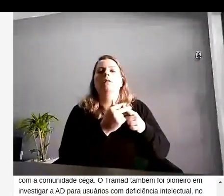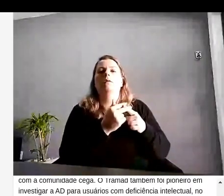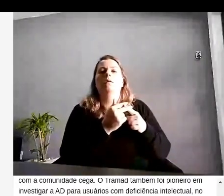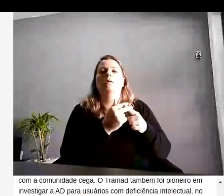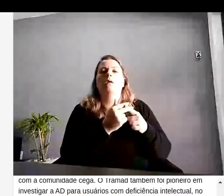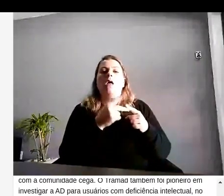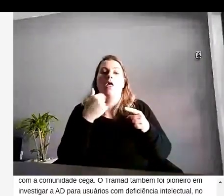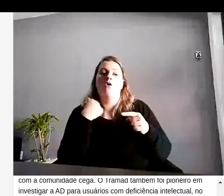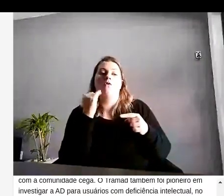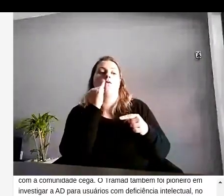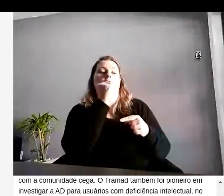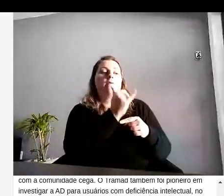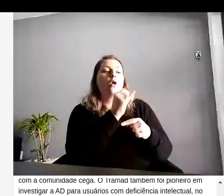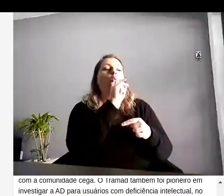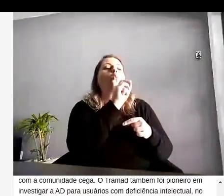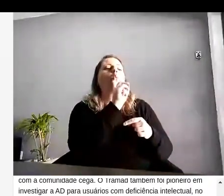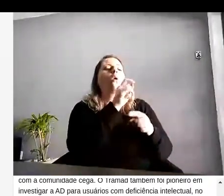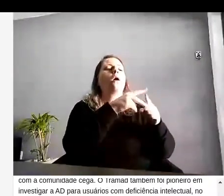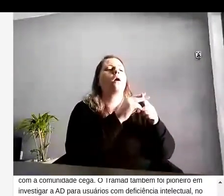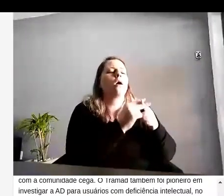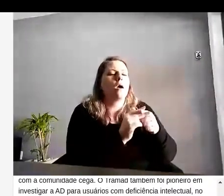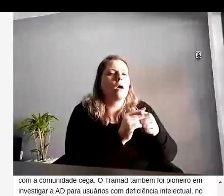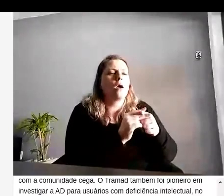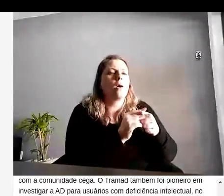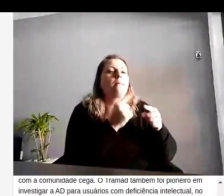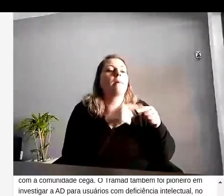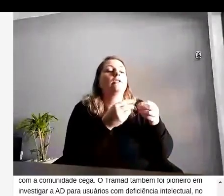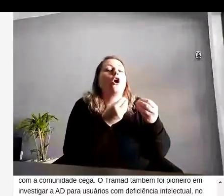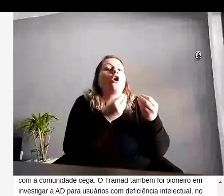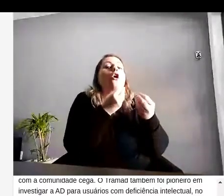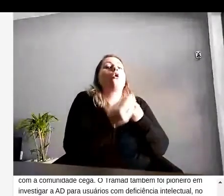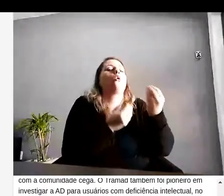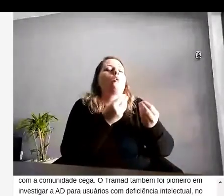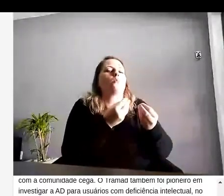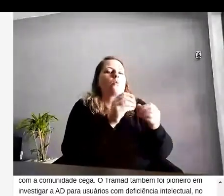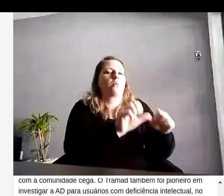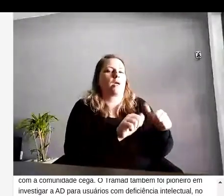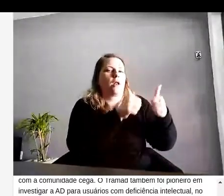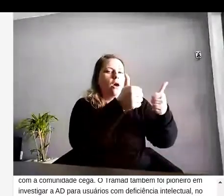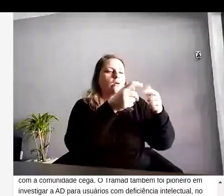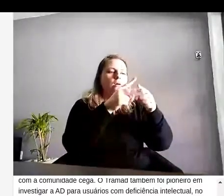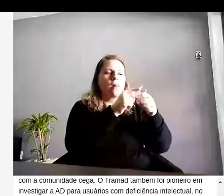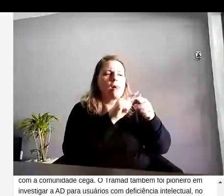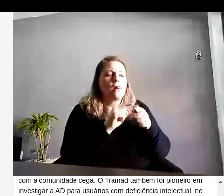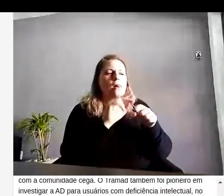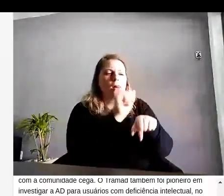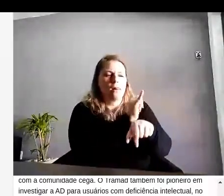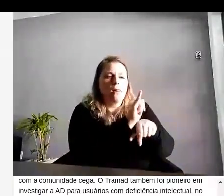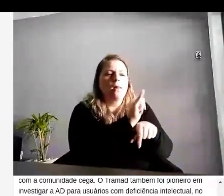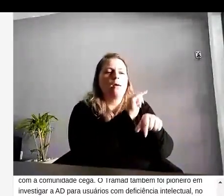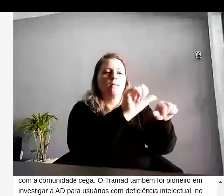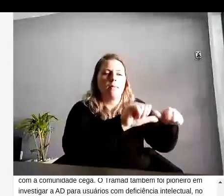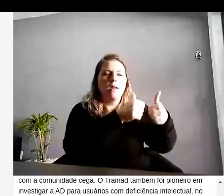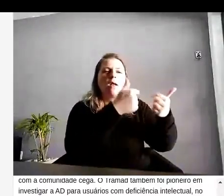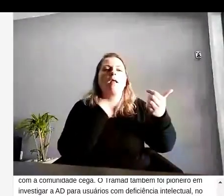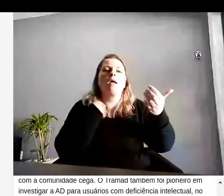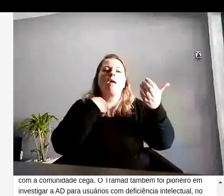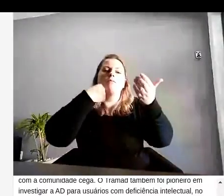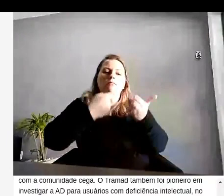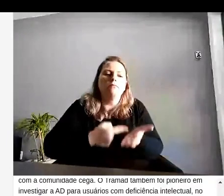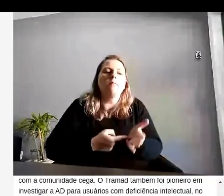modificado, mas como deve ser modificado. Então, eu mostro o problema